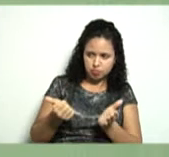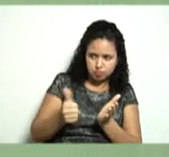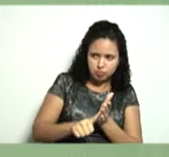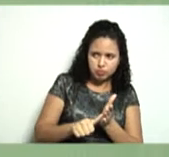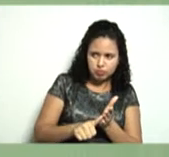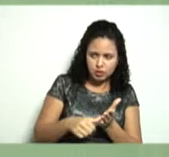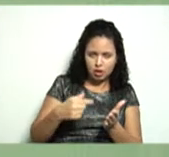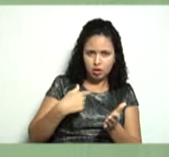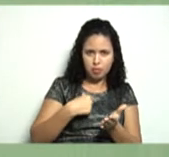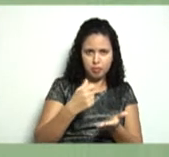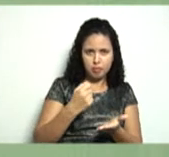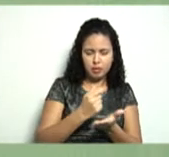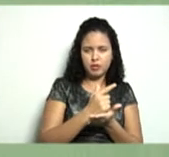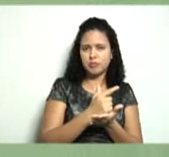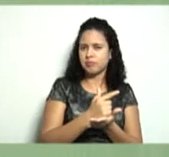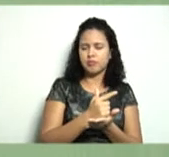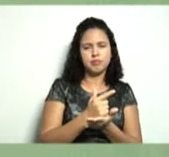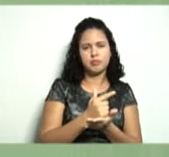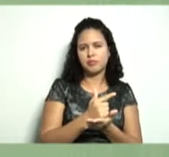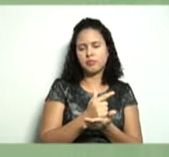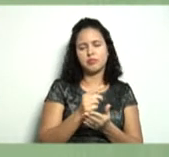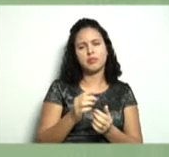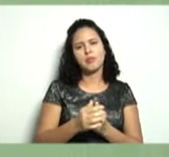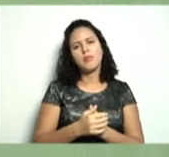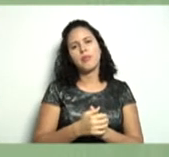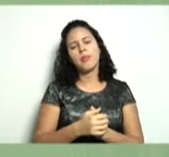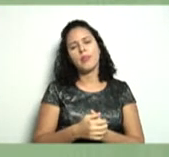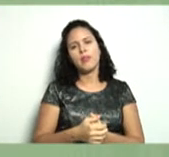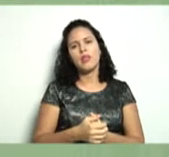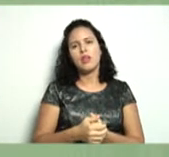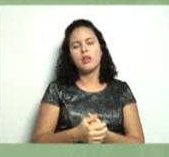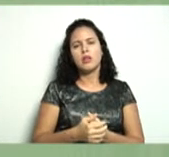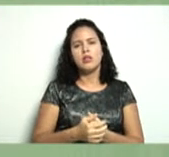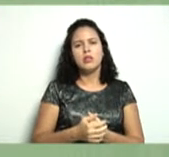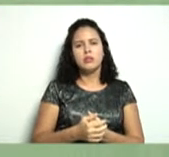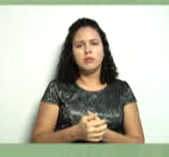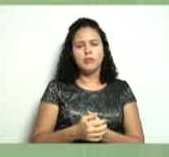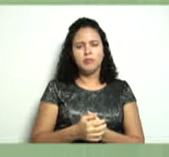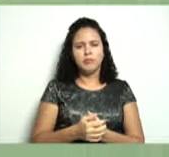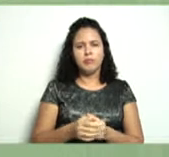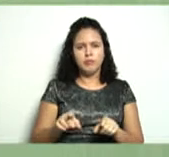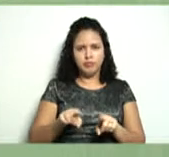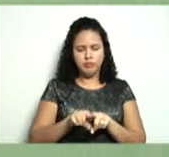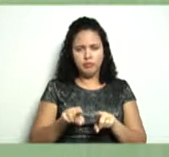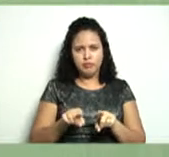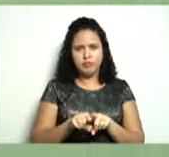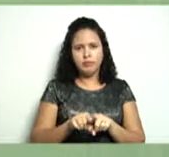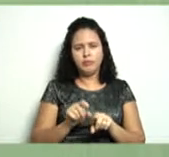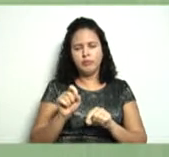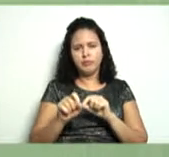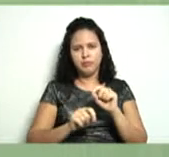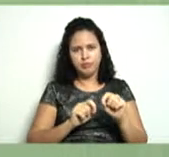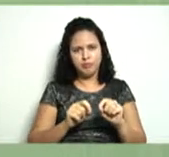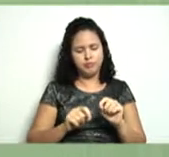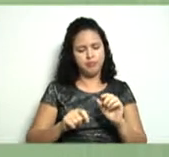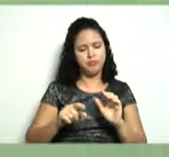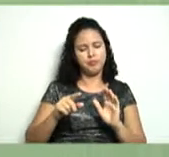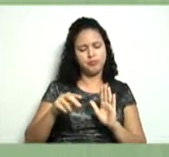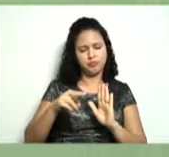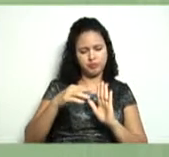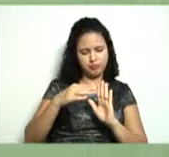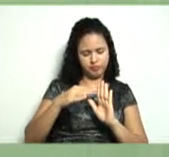benefício ao associado. Estabelecer restrições de qualquer espécie ao livre exercício dos